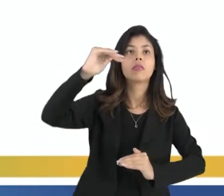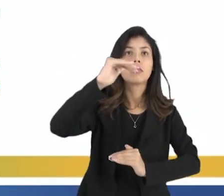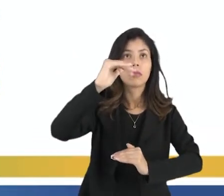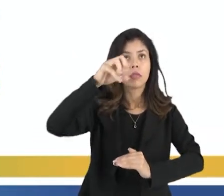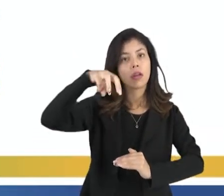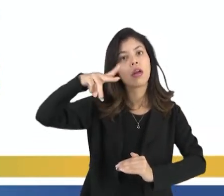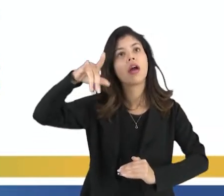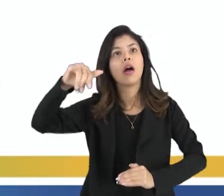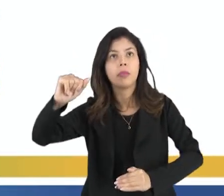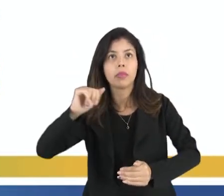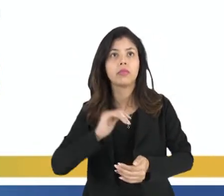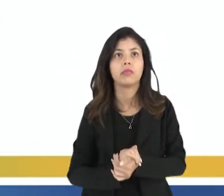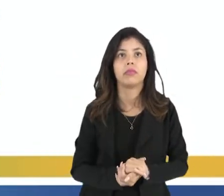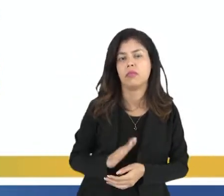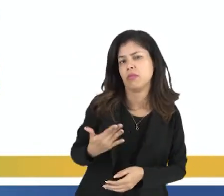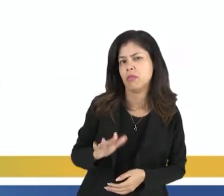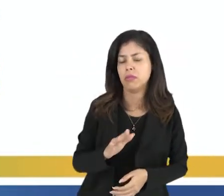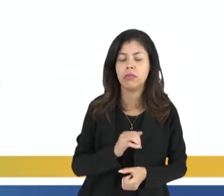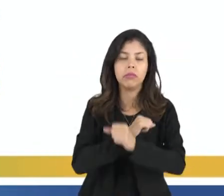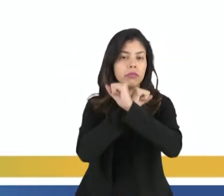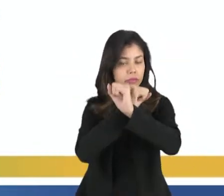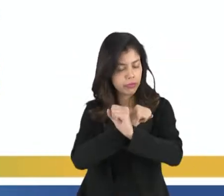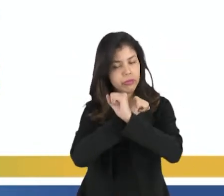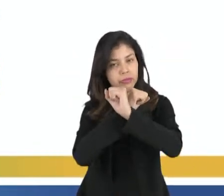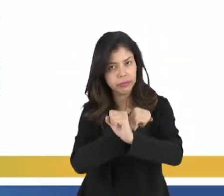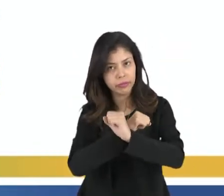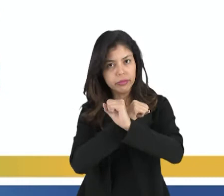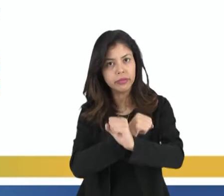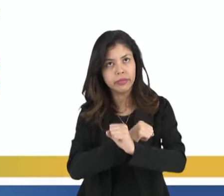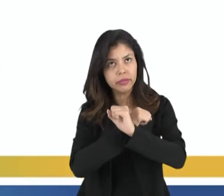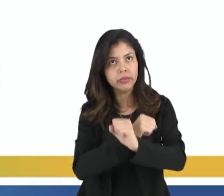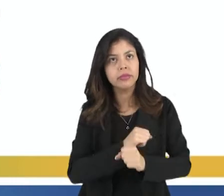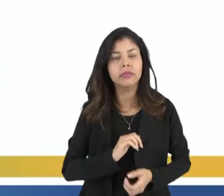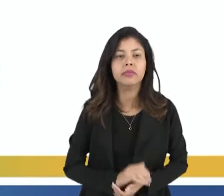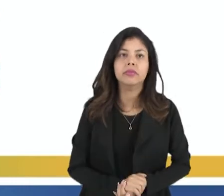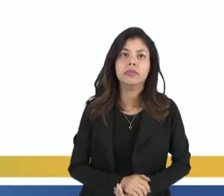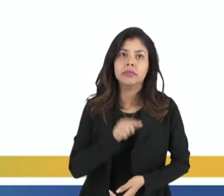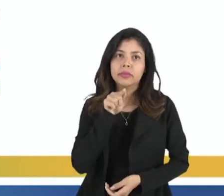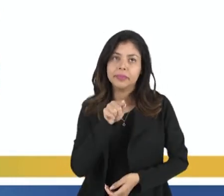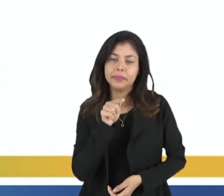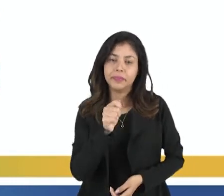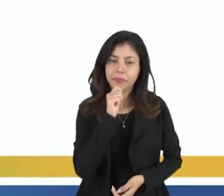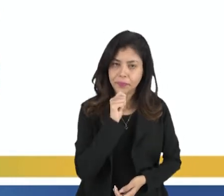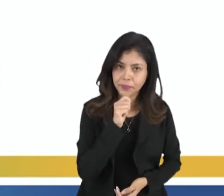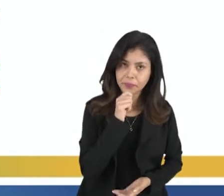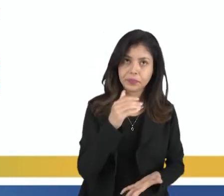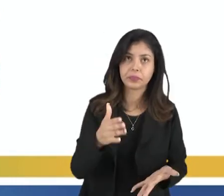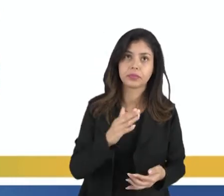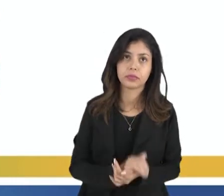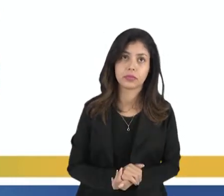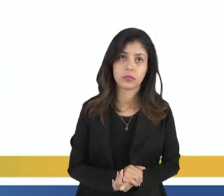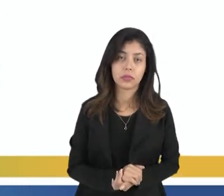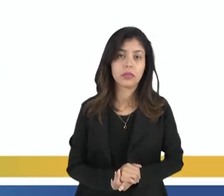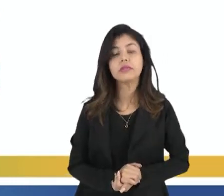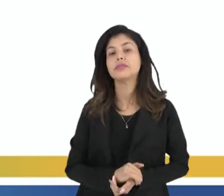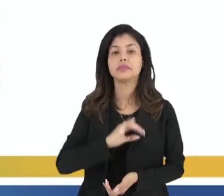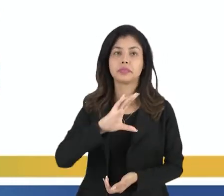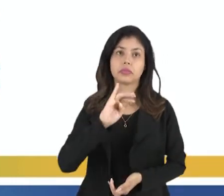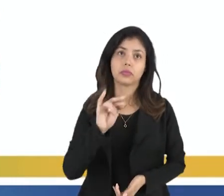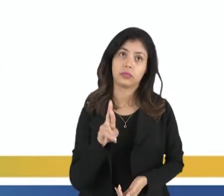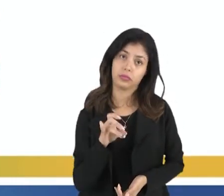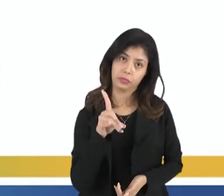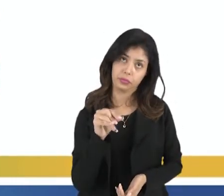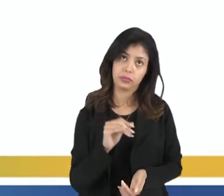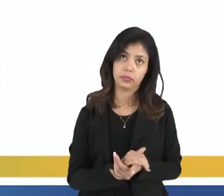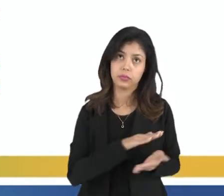classe média, a maior parte, então, de pessoas escravizadas, né, e aí os conjurados,